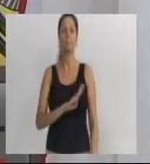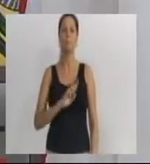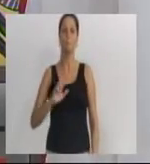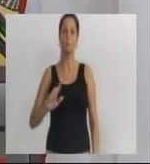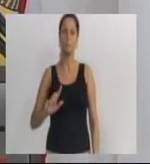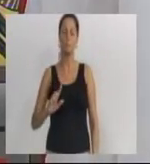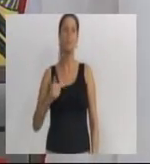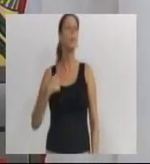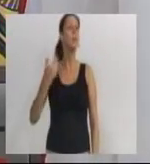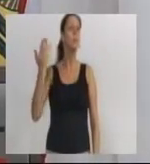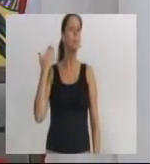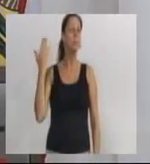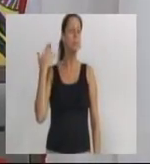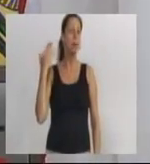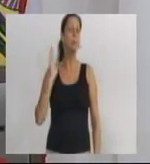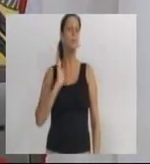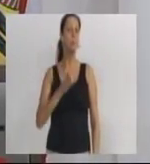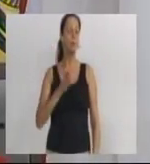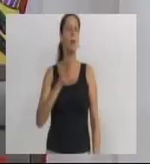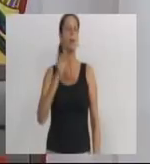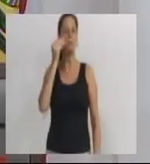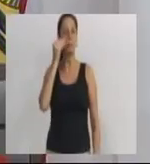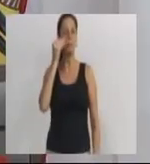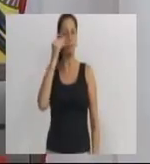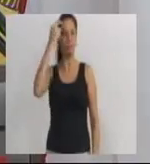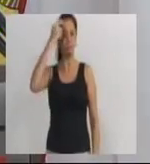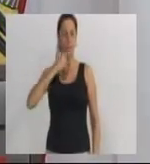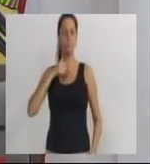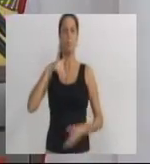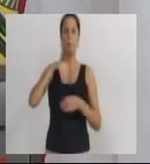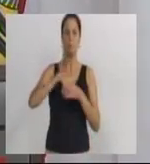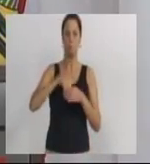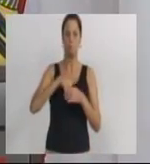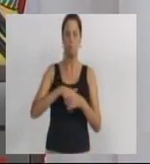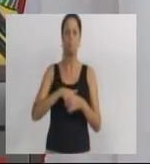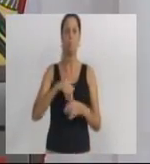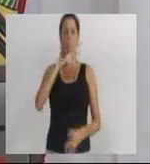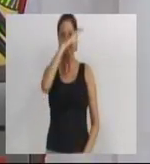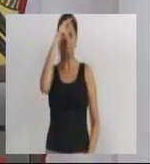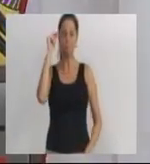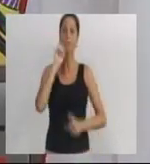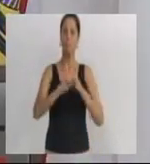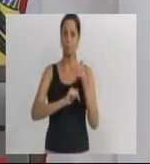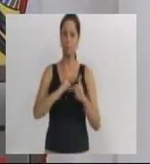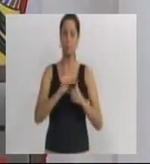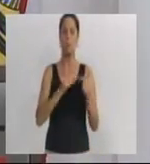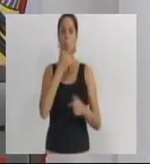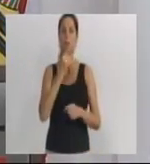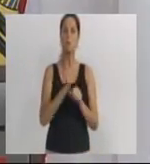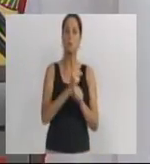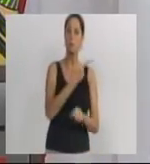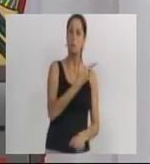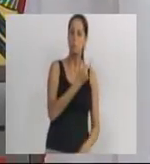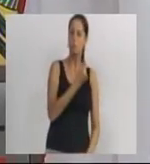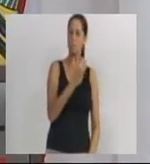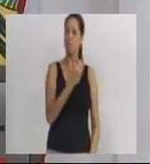Quando fui candidato a prefeito, acho que foi em 2006, 2008, não estou recordado, eu apresentei como proposta